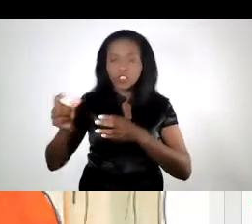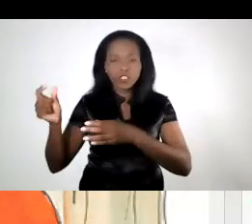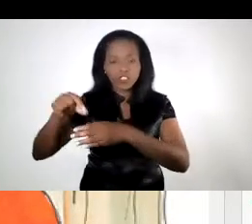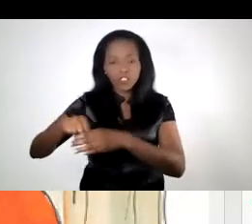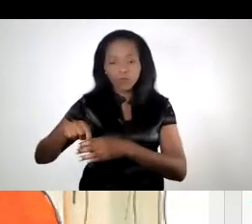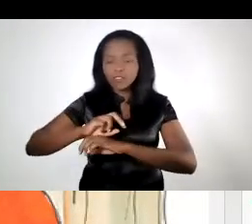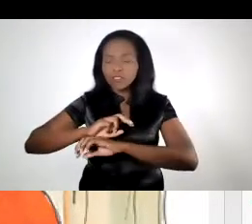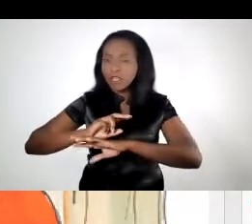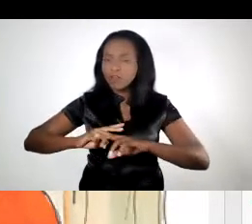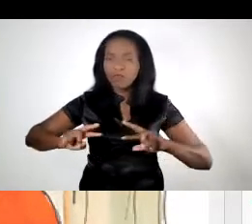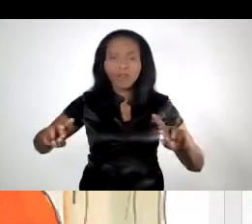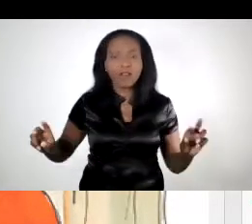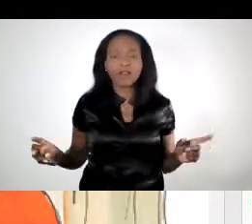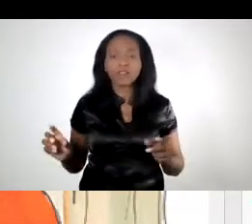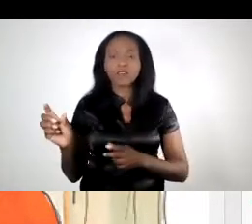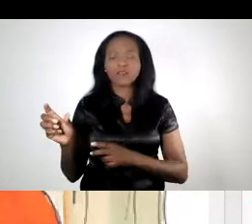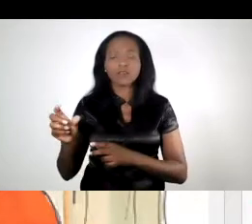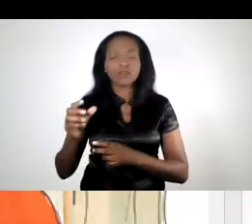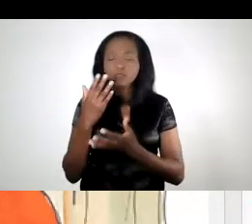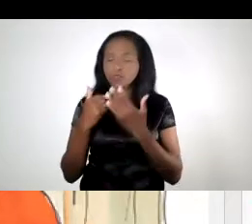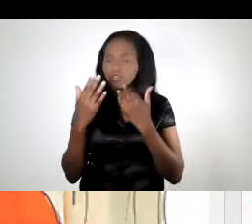alimentos.